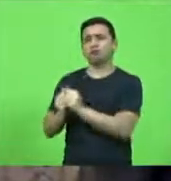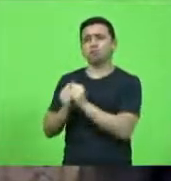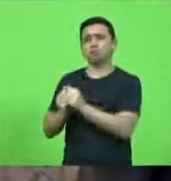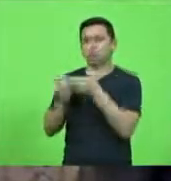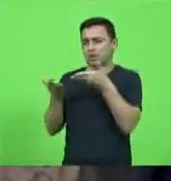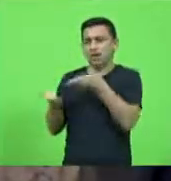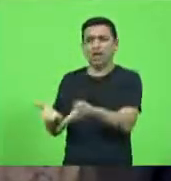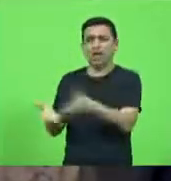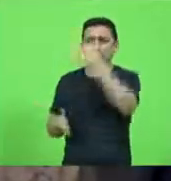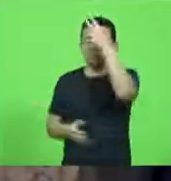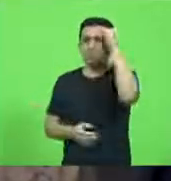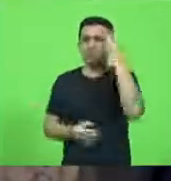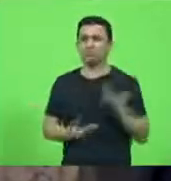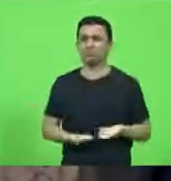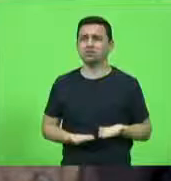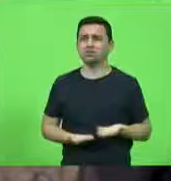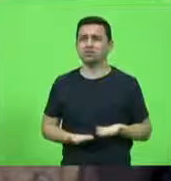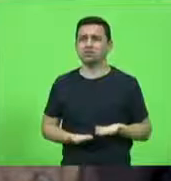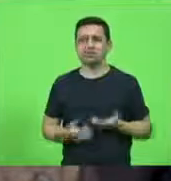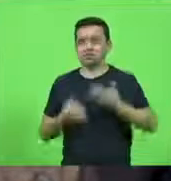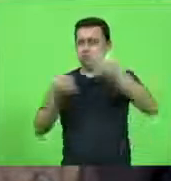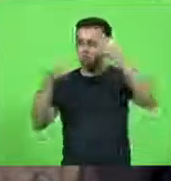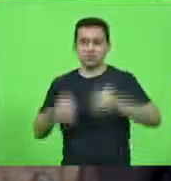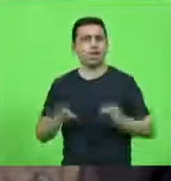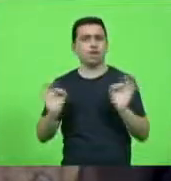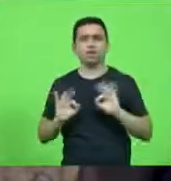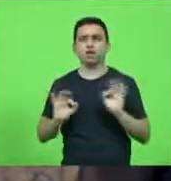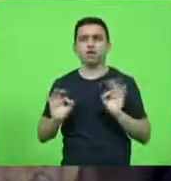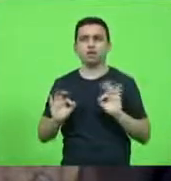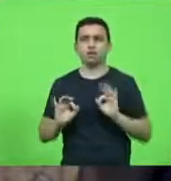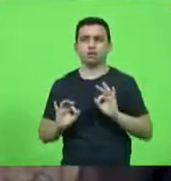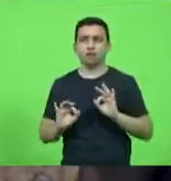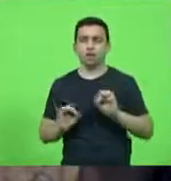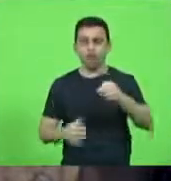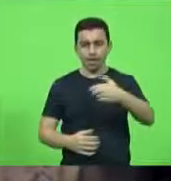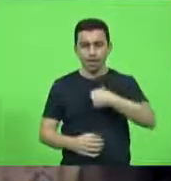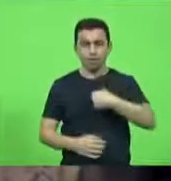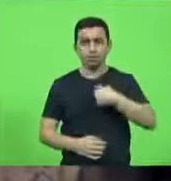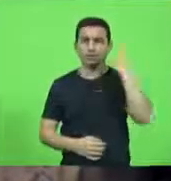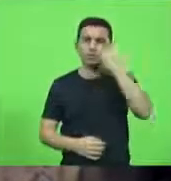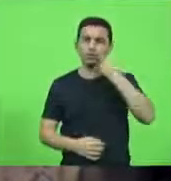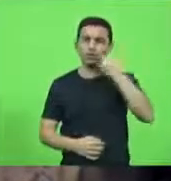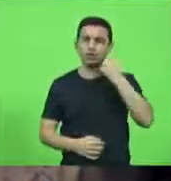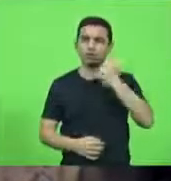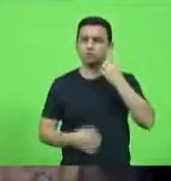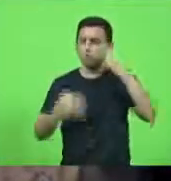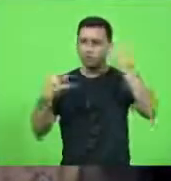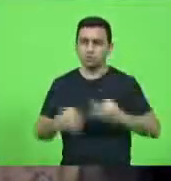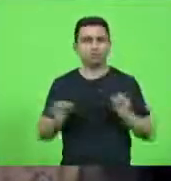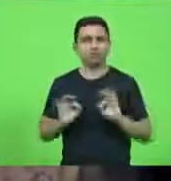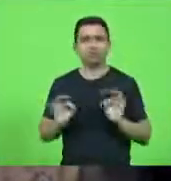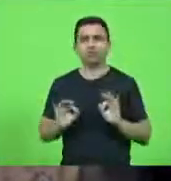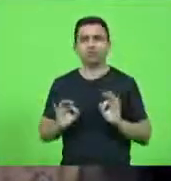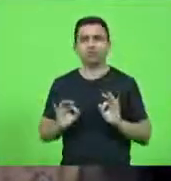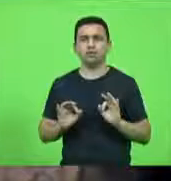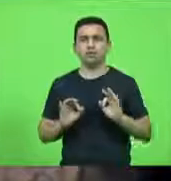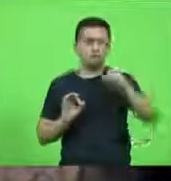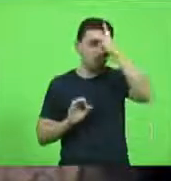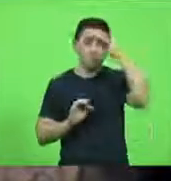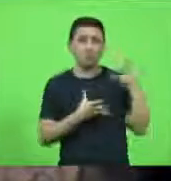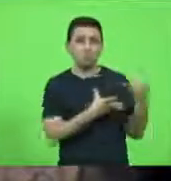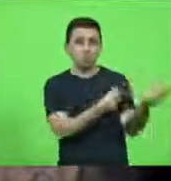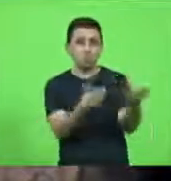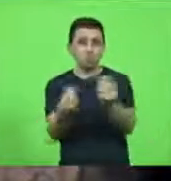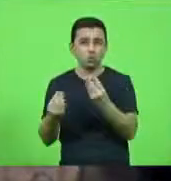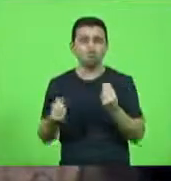é leal com esse parlamento. Isso não é leal com este deputado. Isso não é leal com as milhares de pessoas que